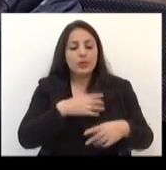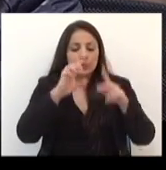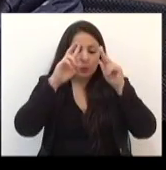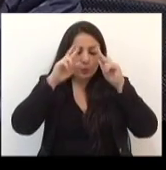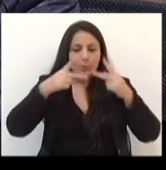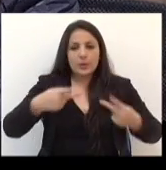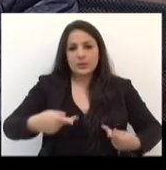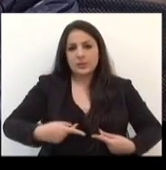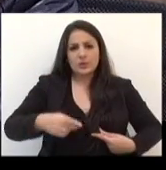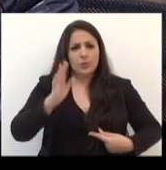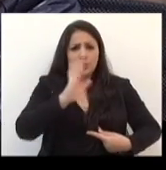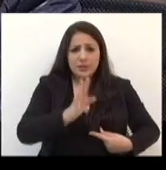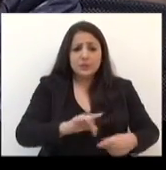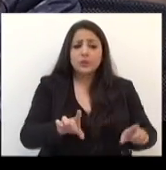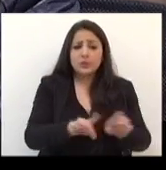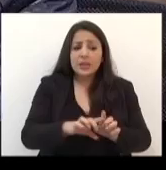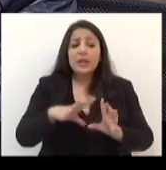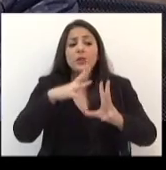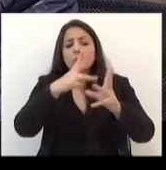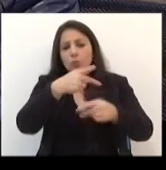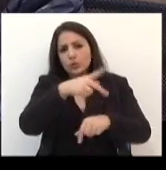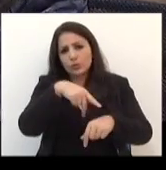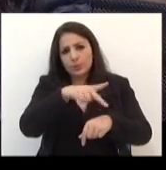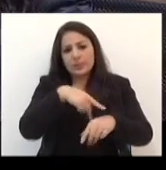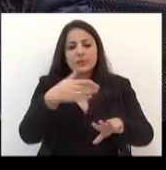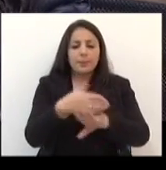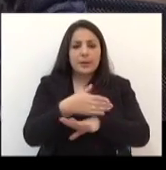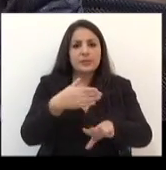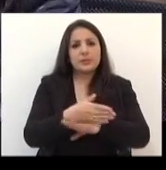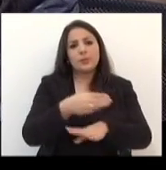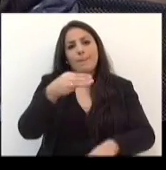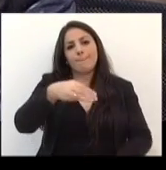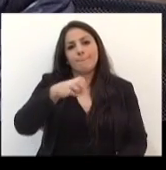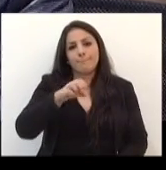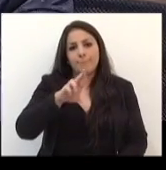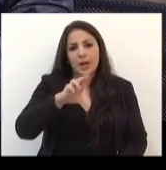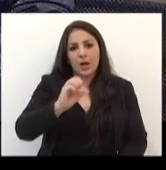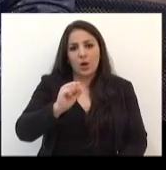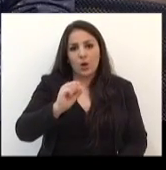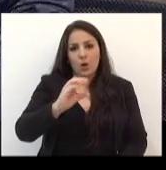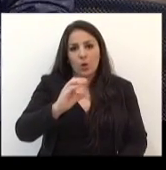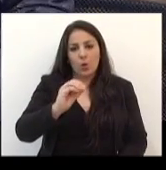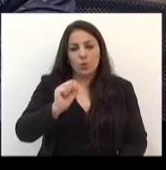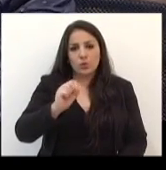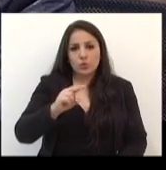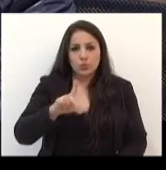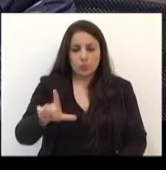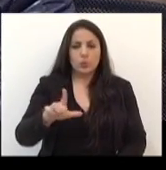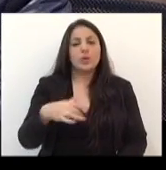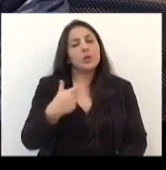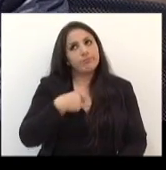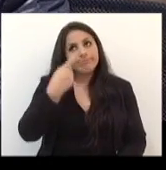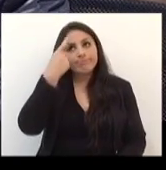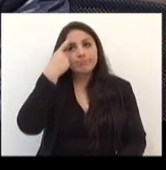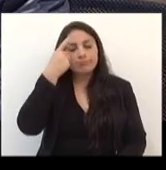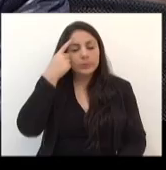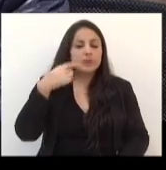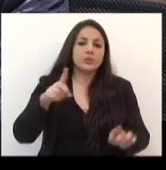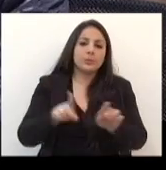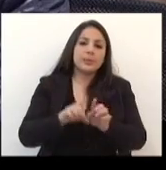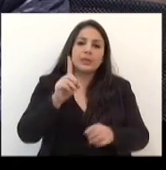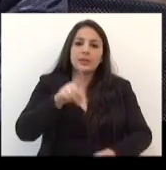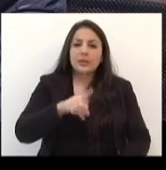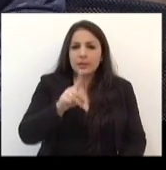que o Brasil tem, e não são só o Brasil, são todos os países que fazem parte do Mercosul. Então eu penso que é muito